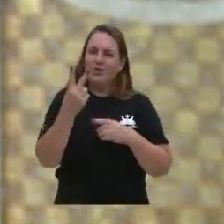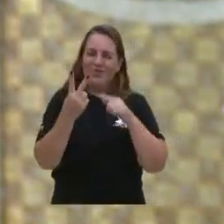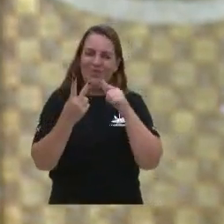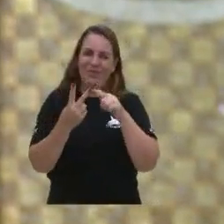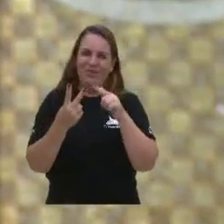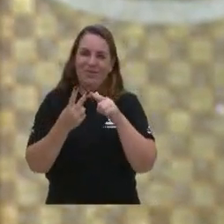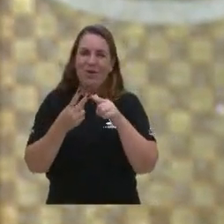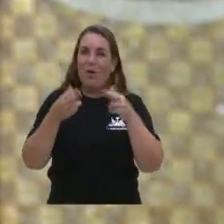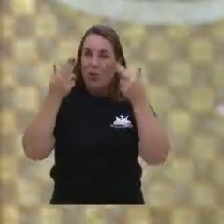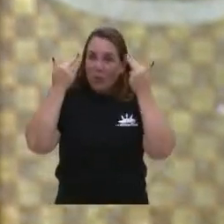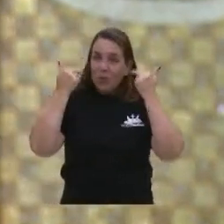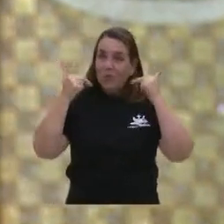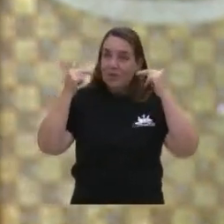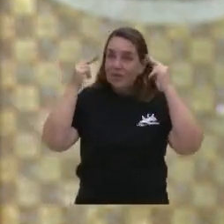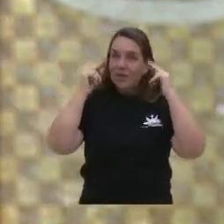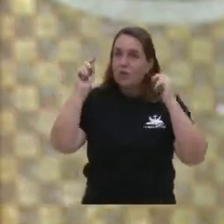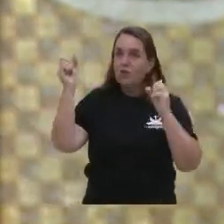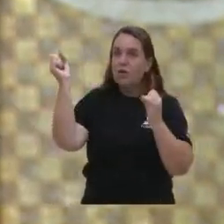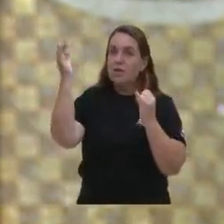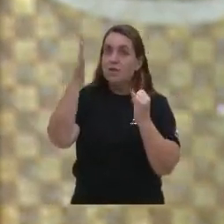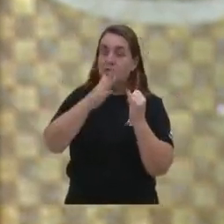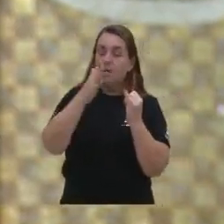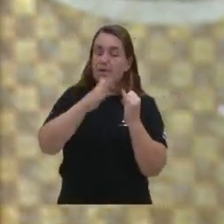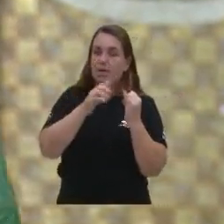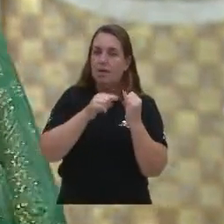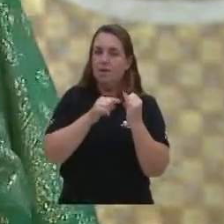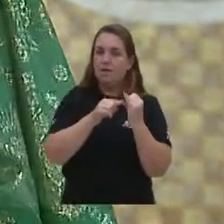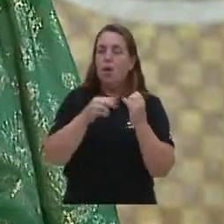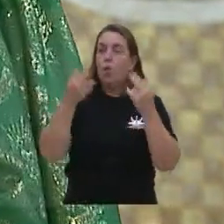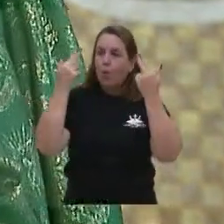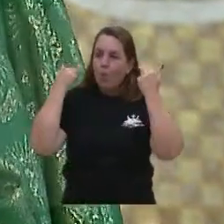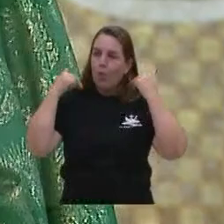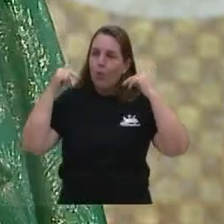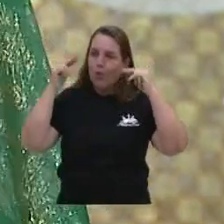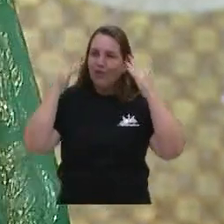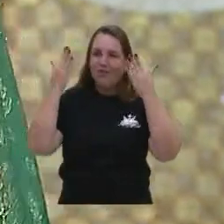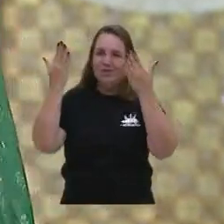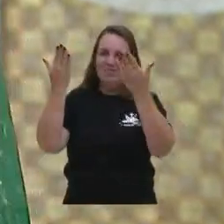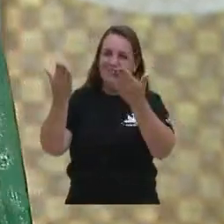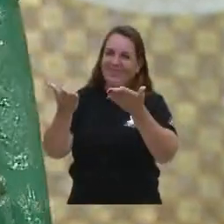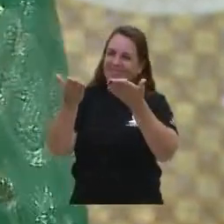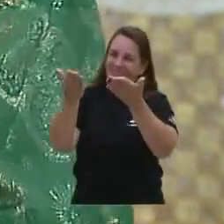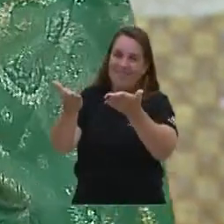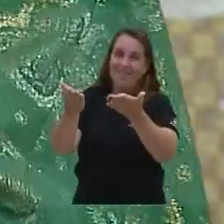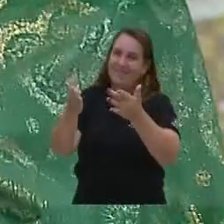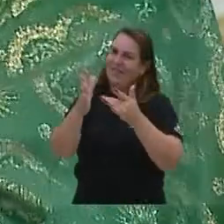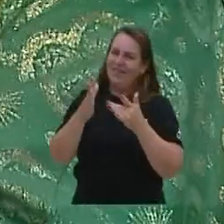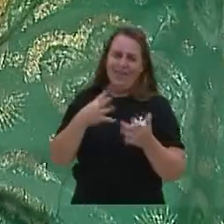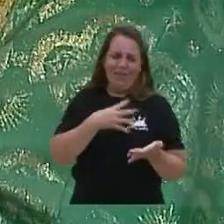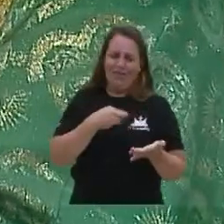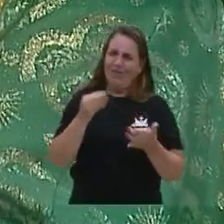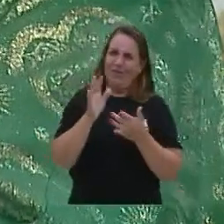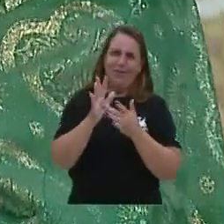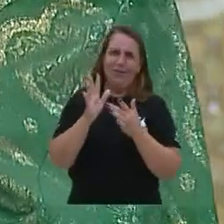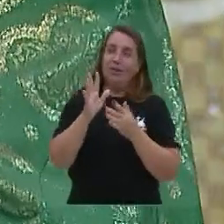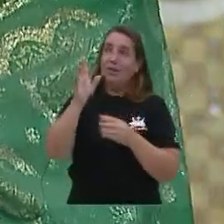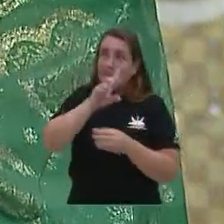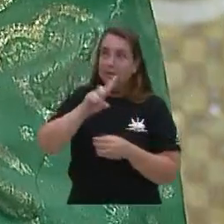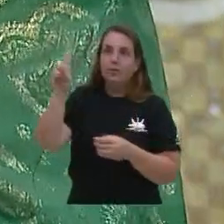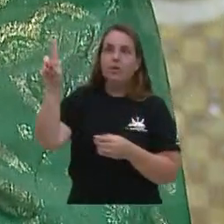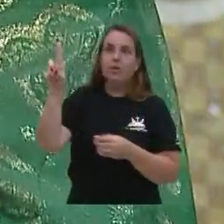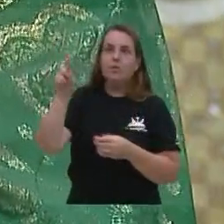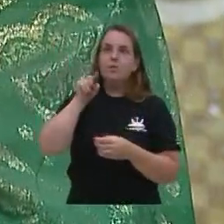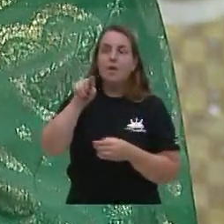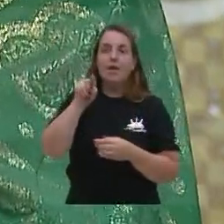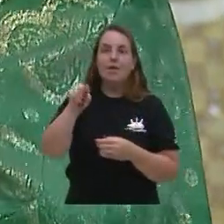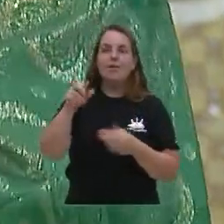Cordeiro de Isaías. O Cordeiro que vem para resgatar a todos. Eis o